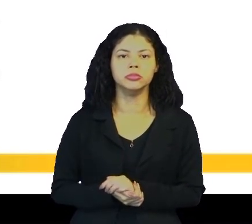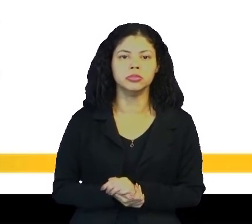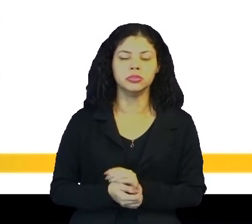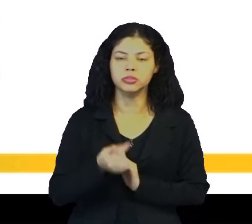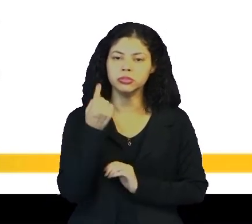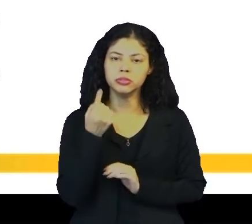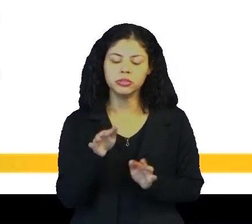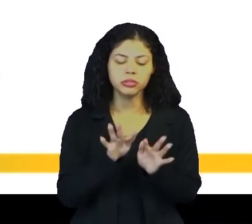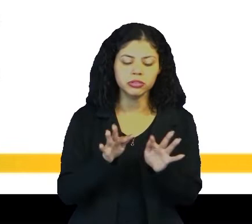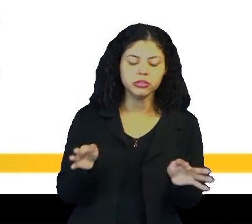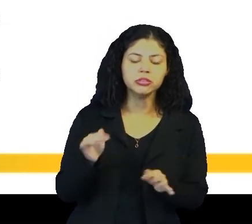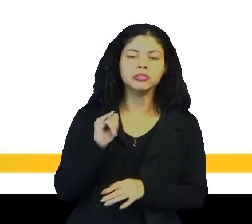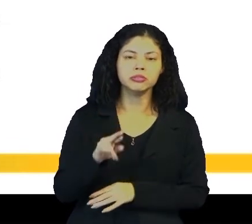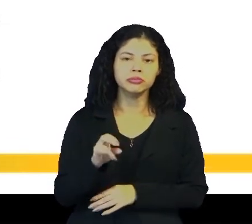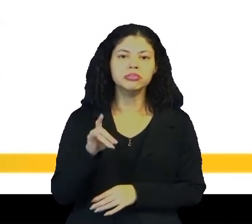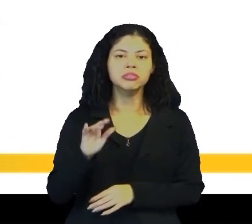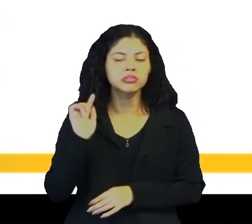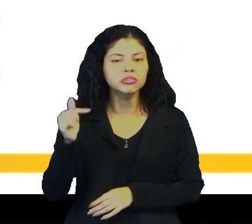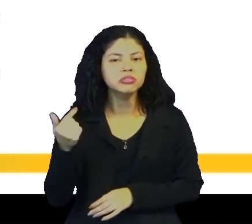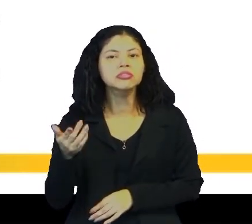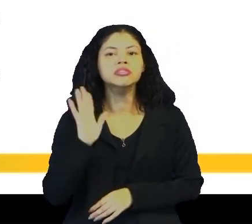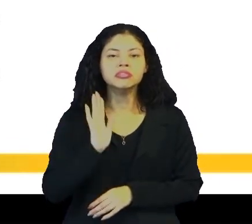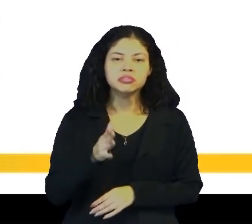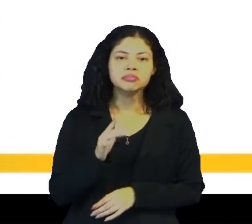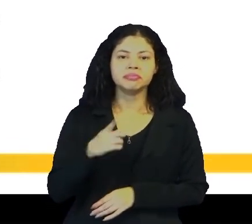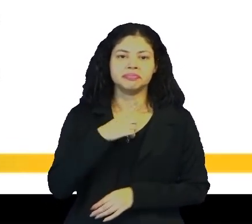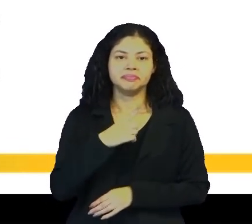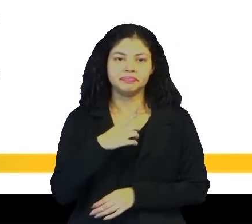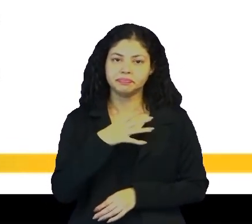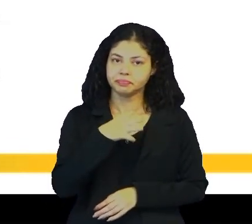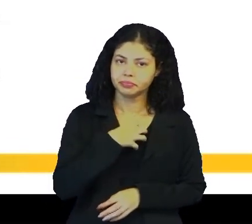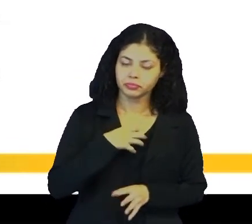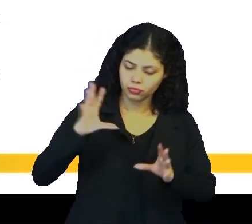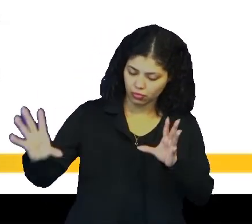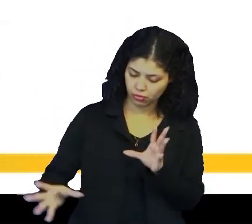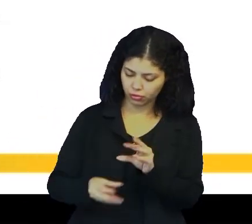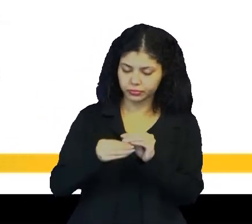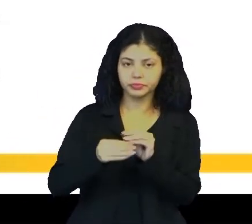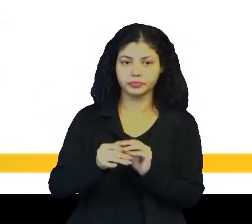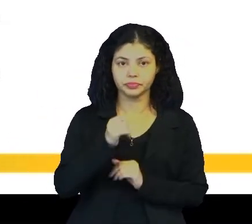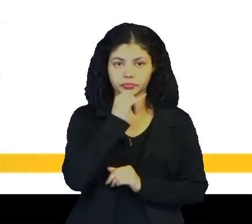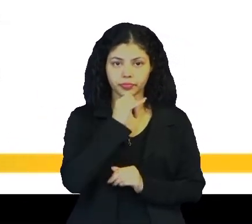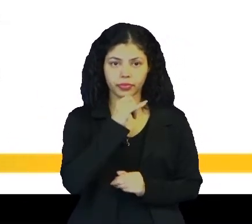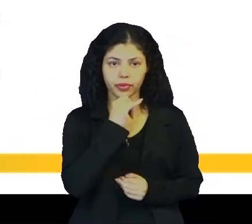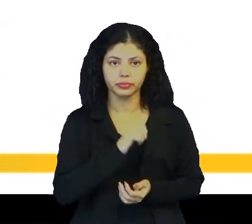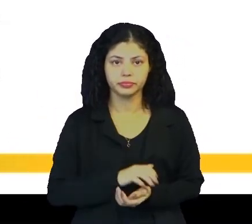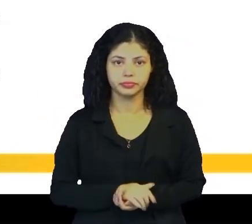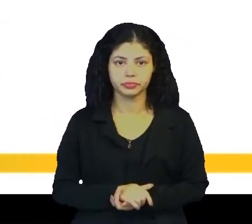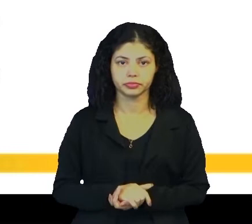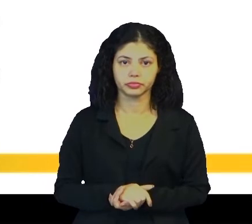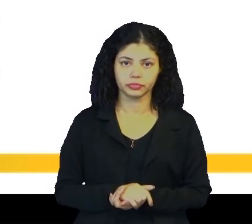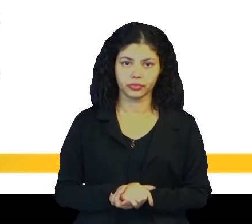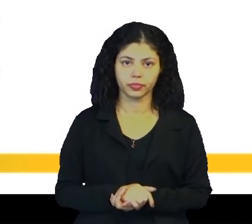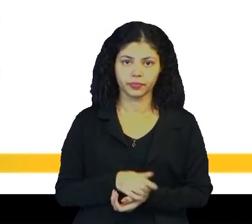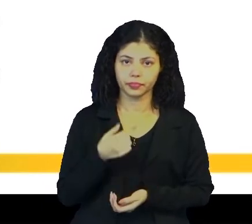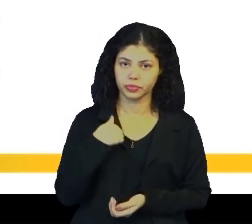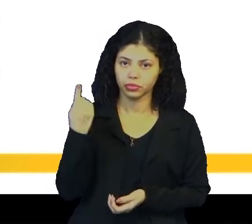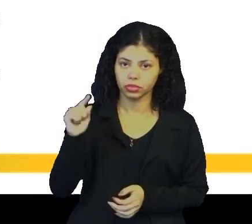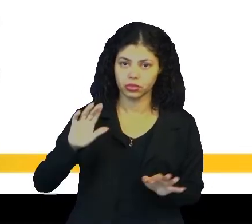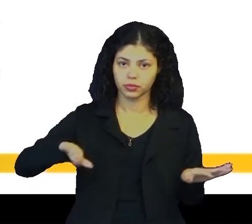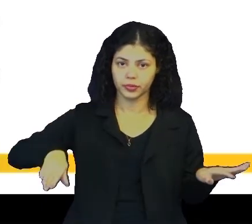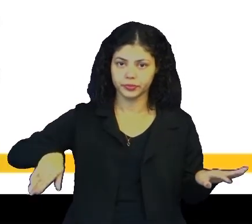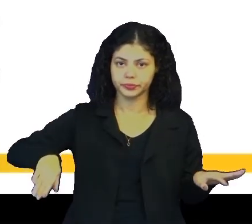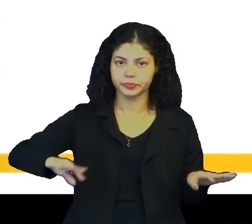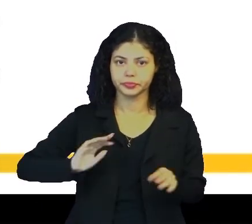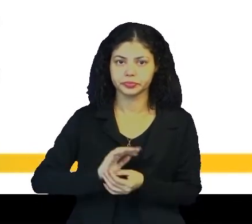Uma oração independente é aquela que já contém um sentido completo. Por exemplo, I go to the beach. Eu vou